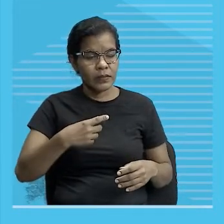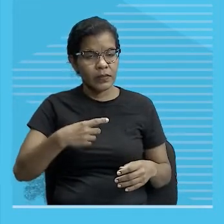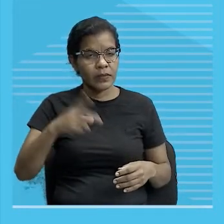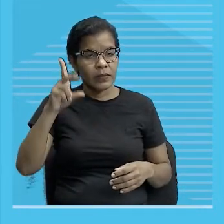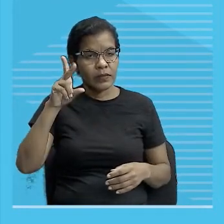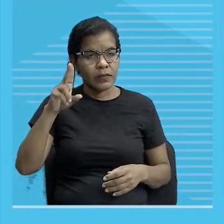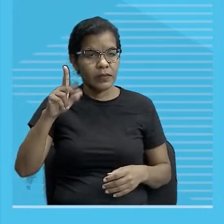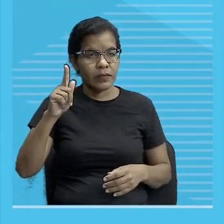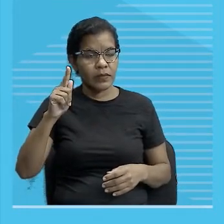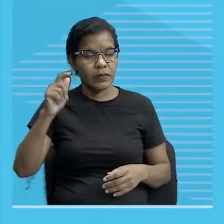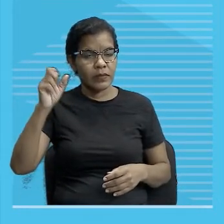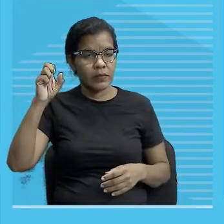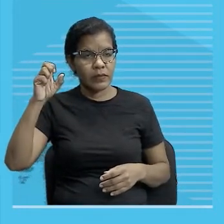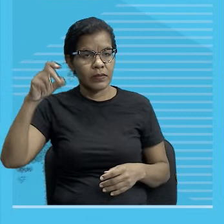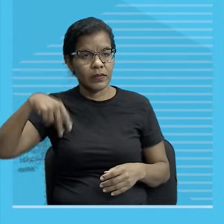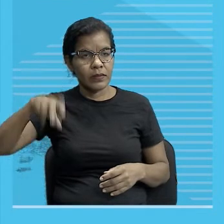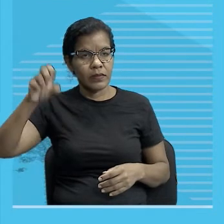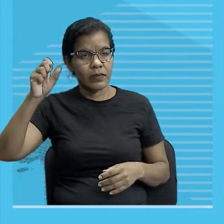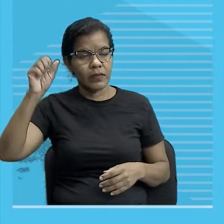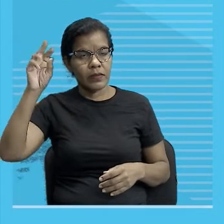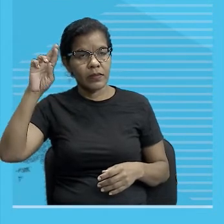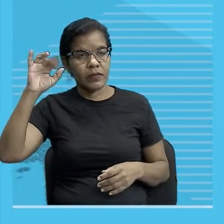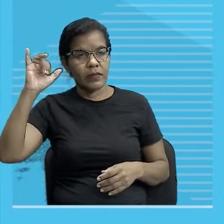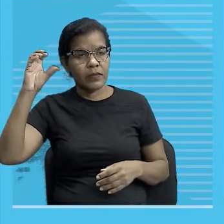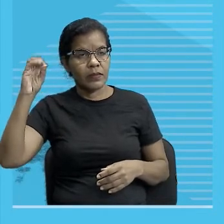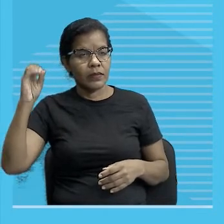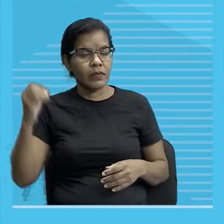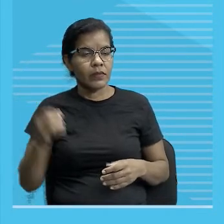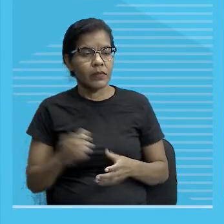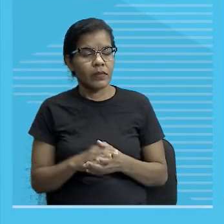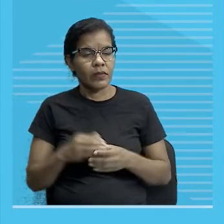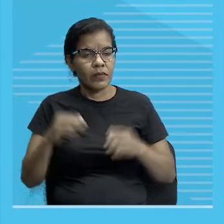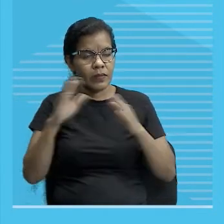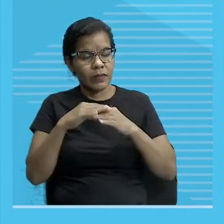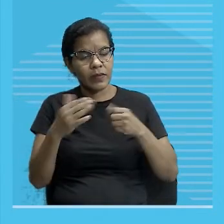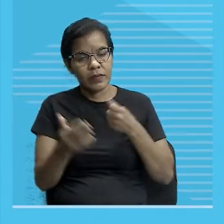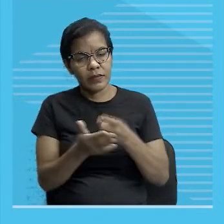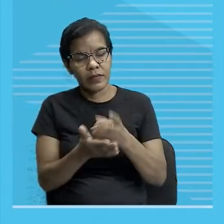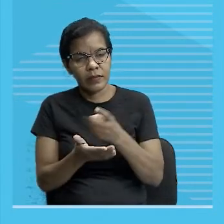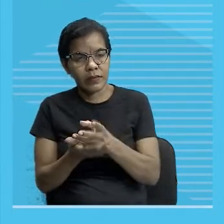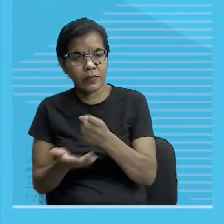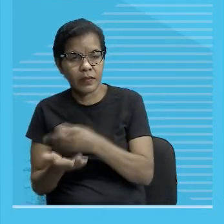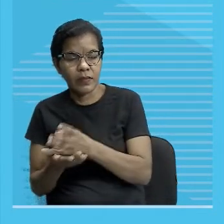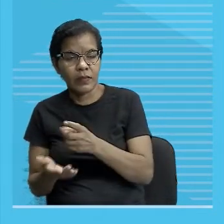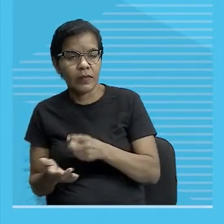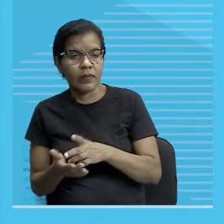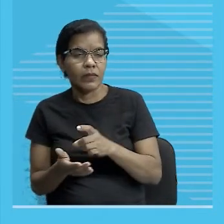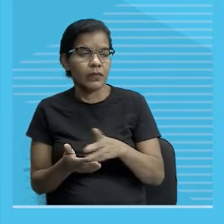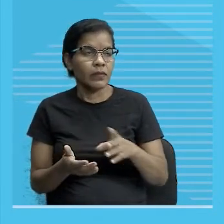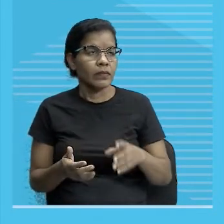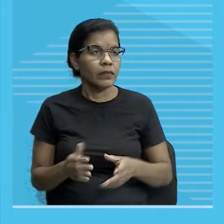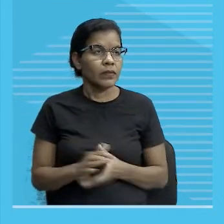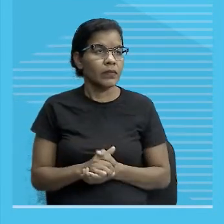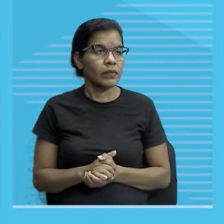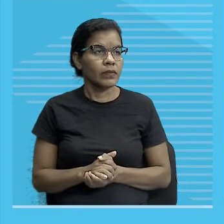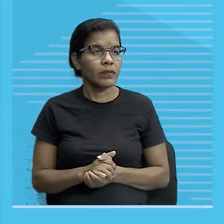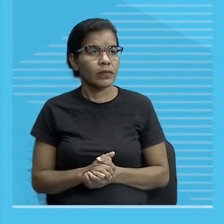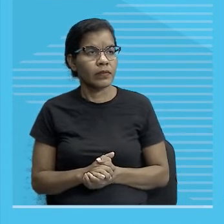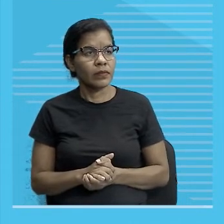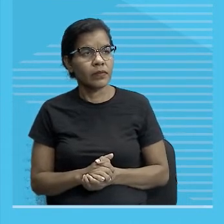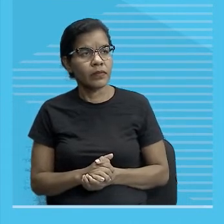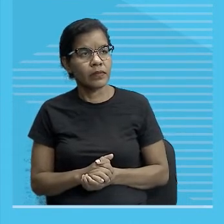aí, ó. O imóvel foi vendido à construtora Salvatore e será demolido para dar lugar ao pé da Montaua. Por que, que a gente